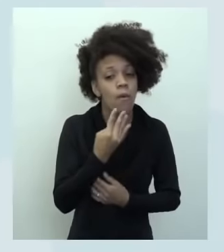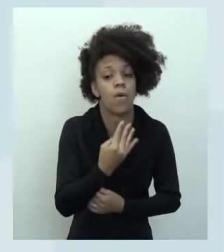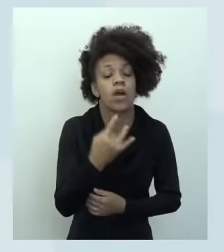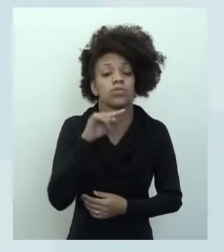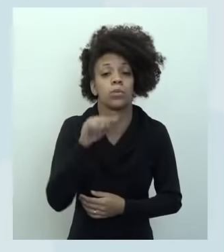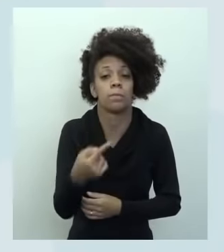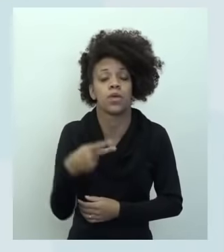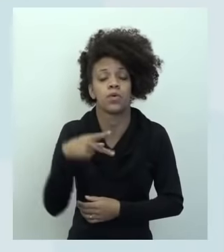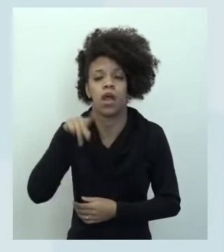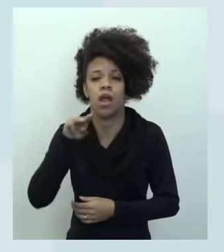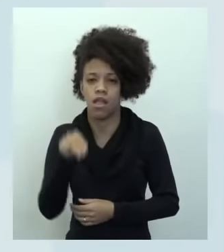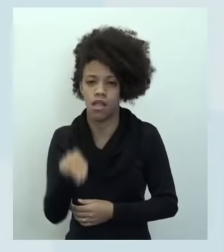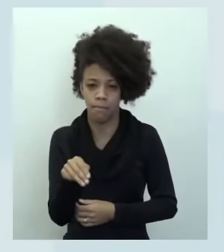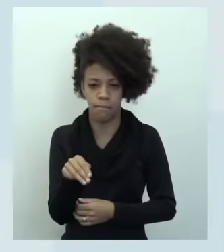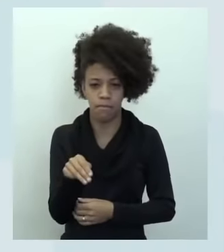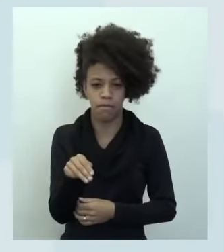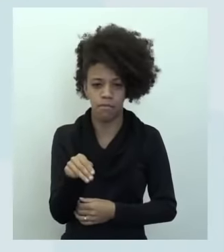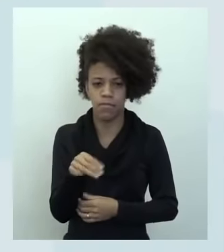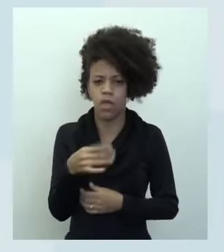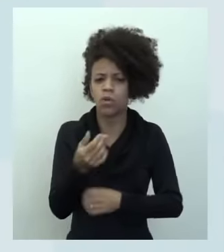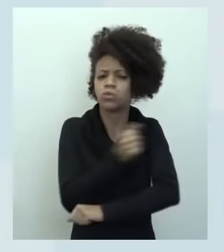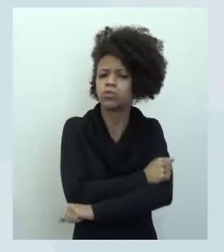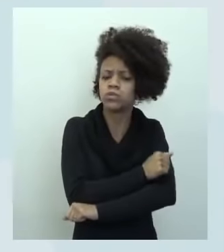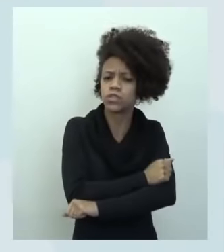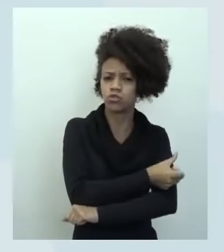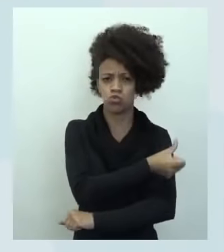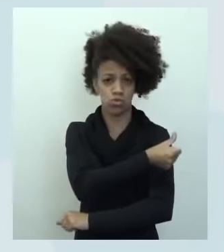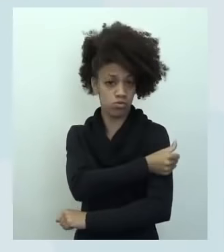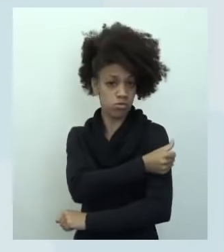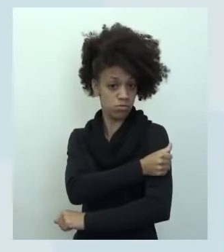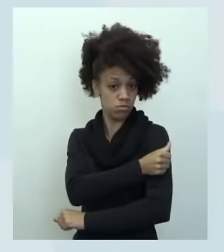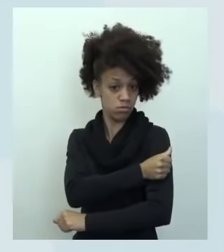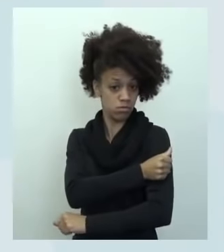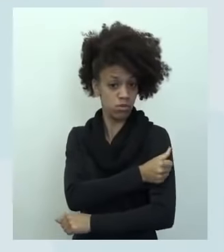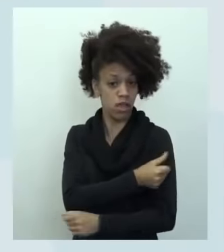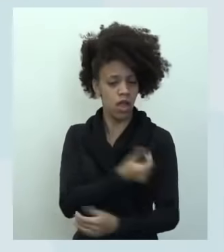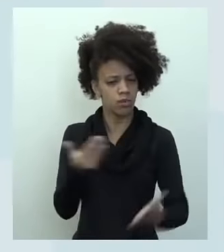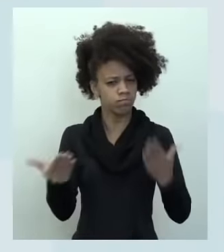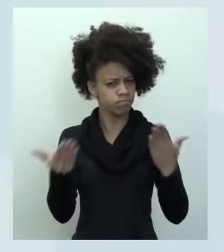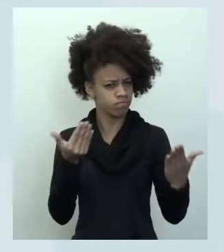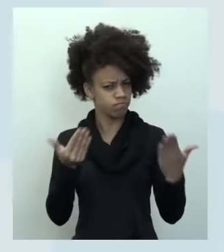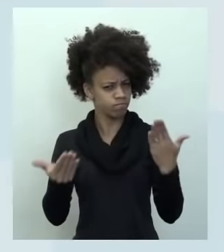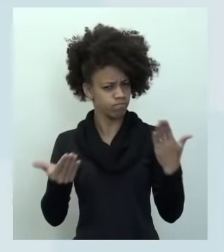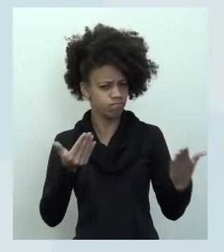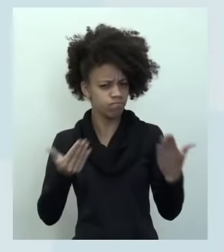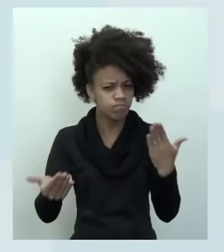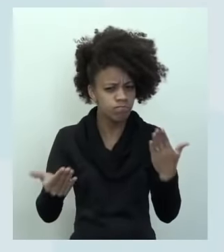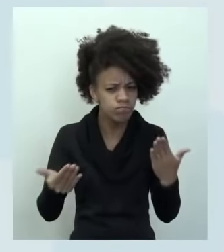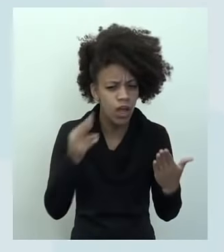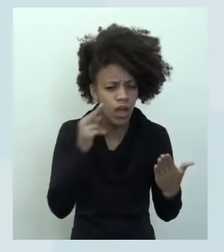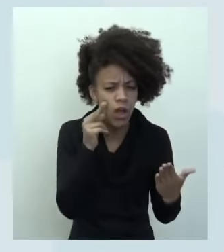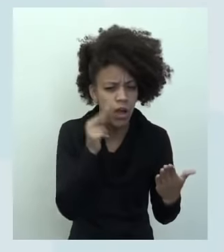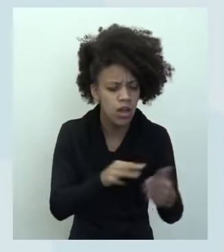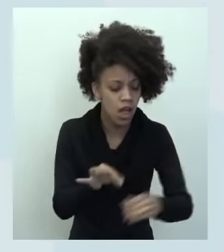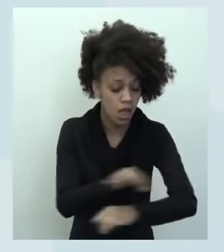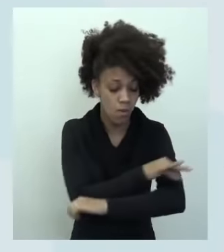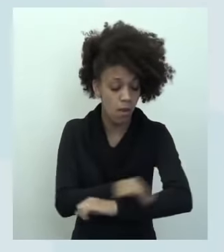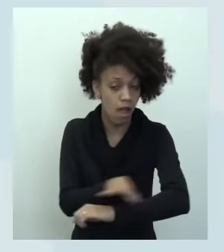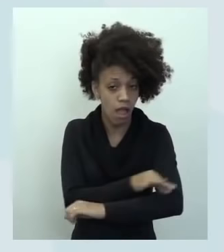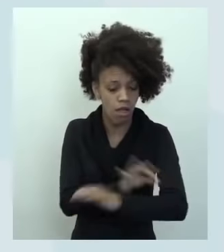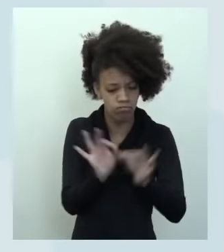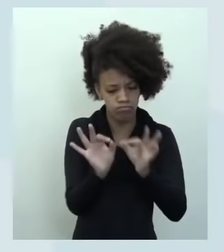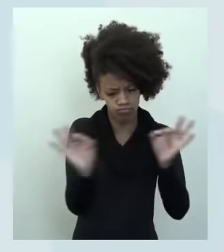4.000 quilômetros. Os estudantes do 6º ano, ao analisarem o mapa, verificaram com a régua